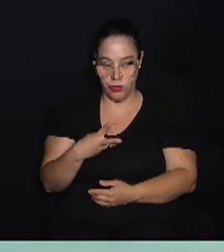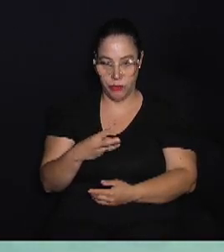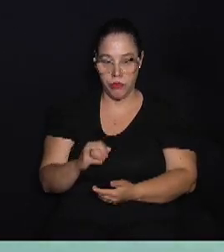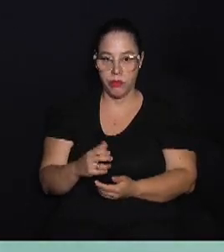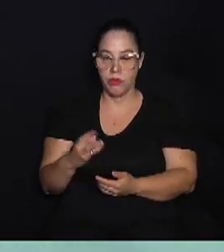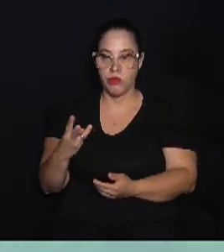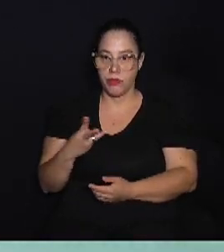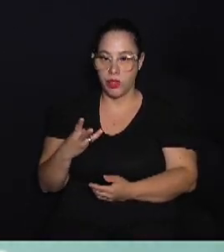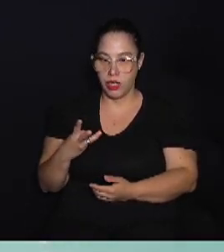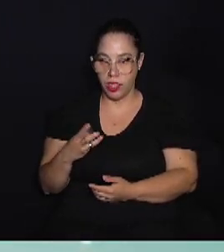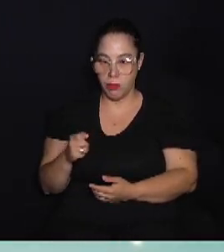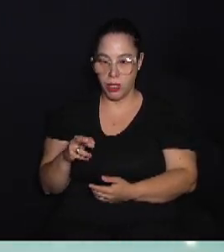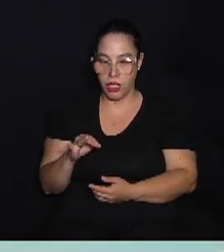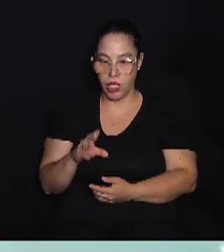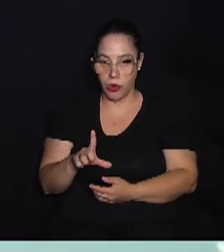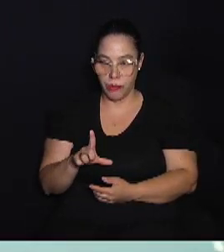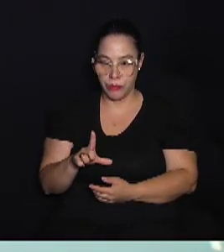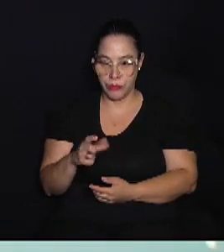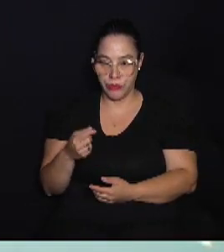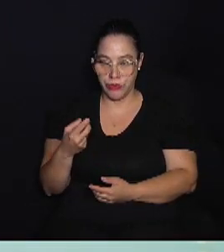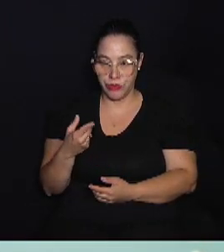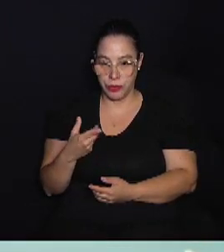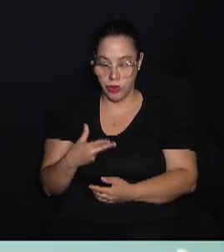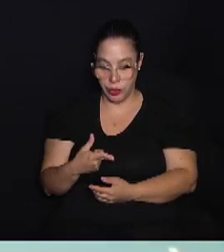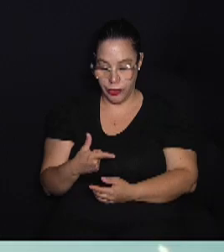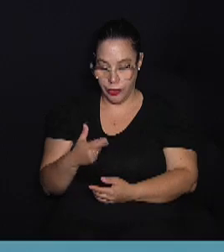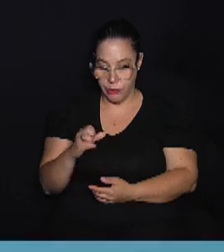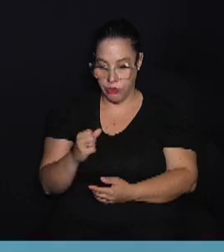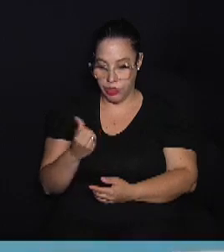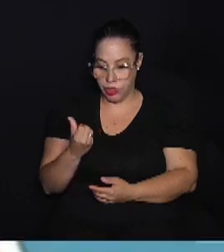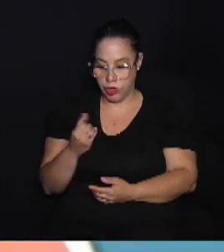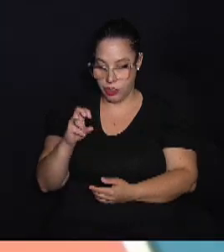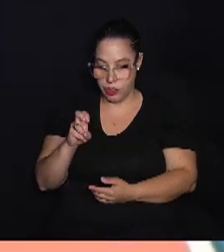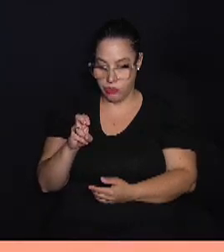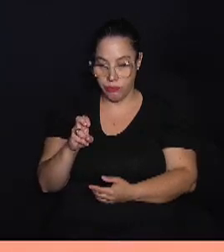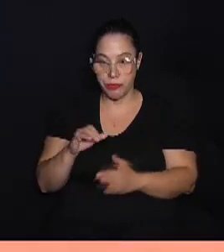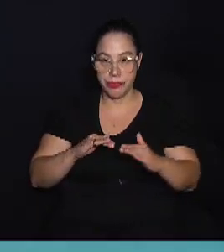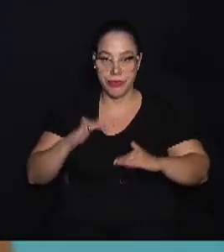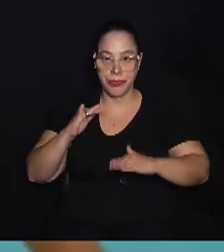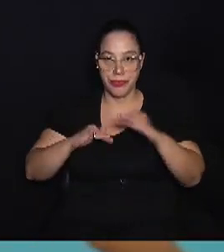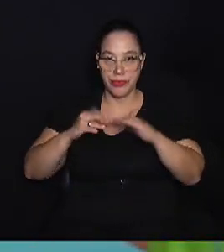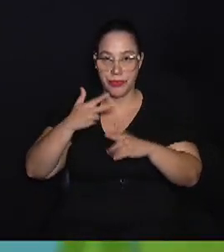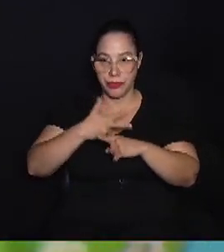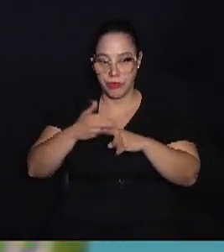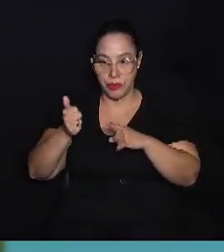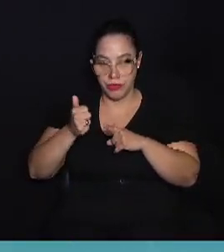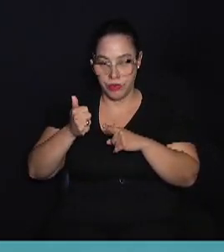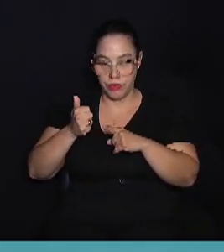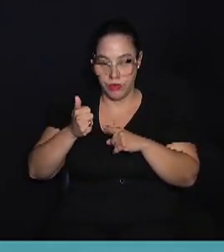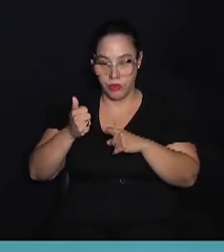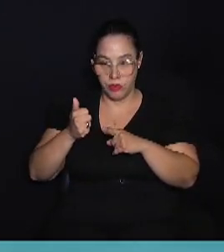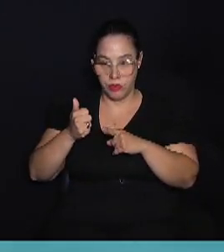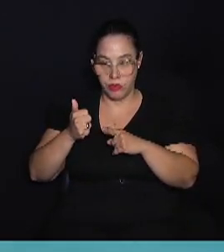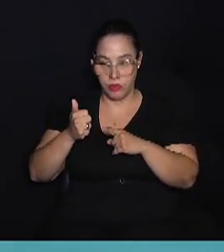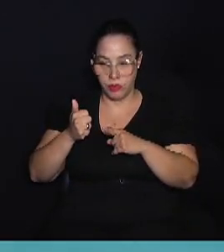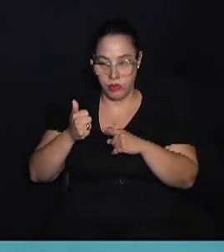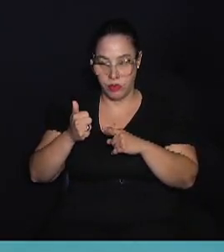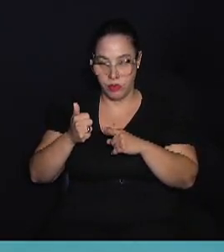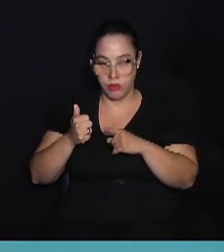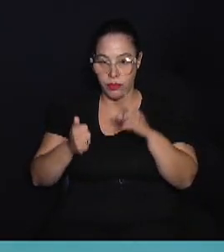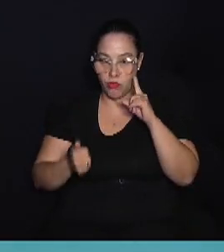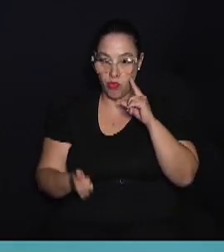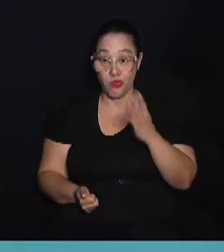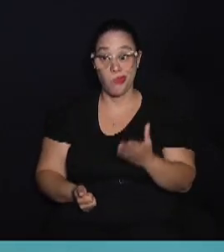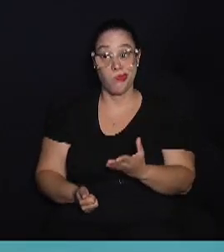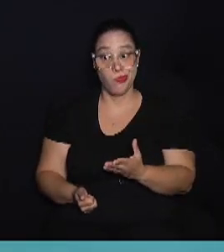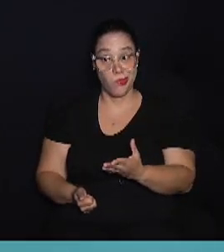abriu vantagem na reta final com 20-15 e administrou a situação para vencer por 25-19. E parecia